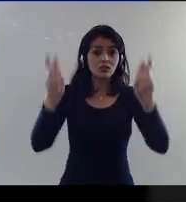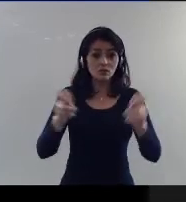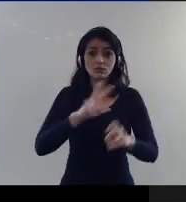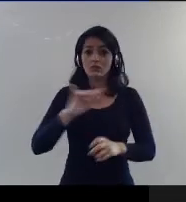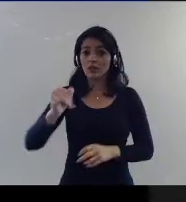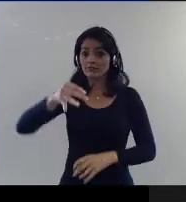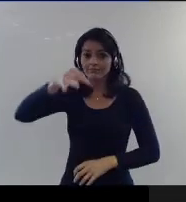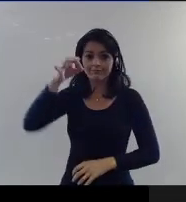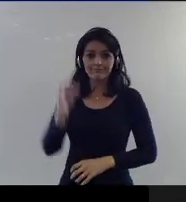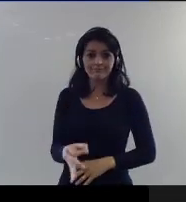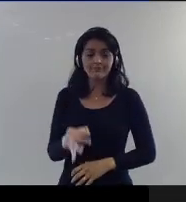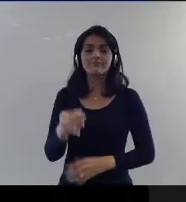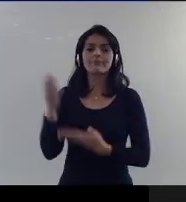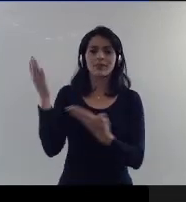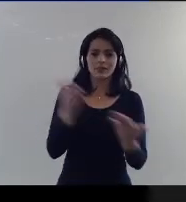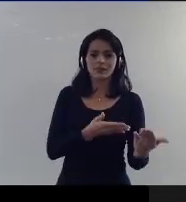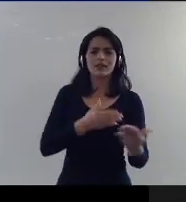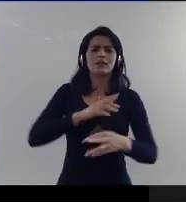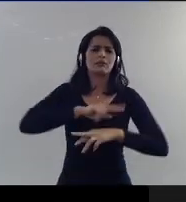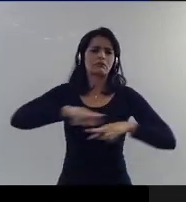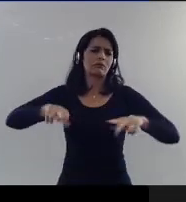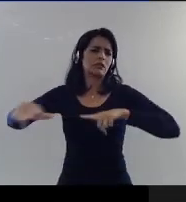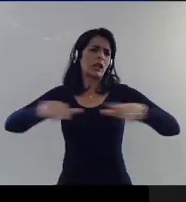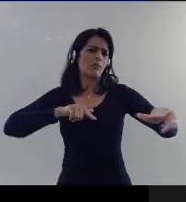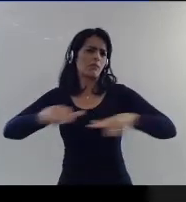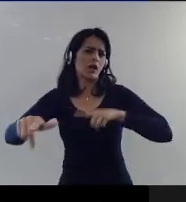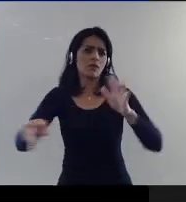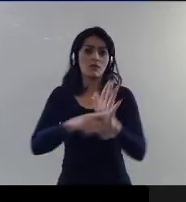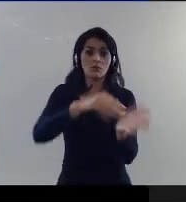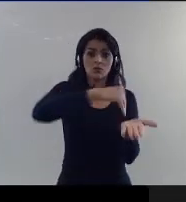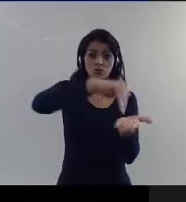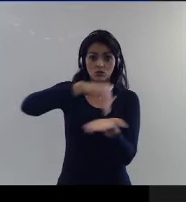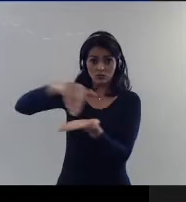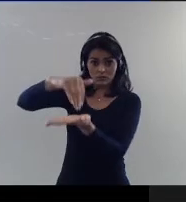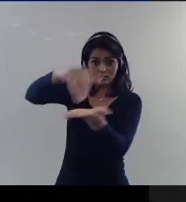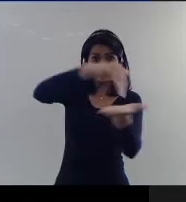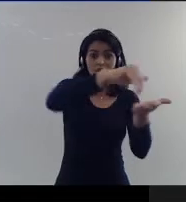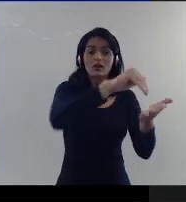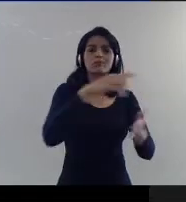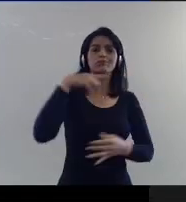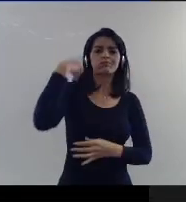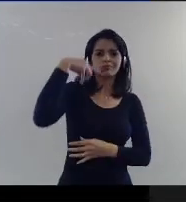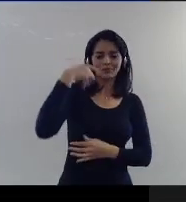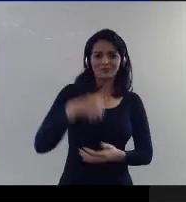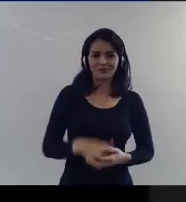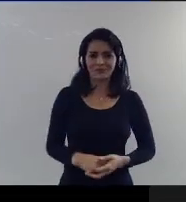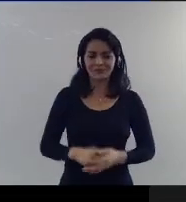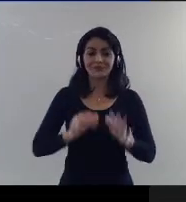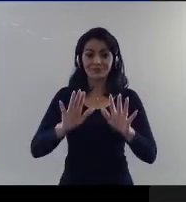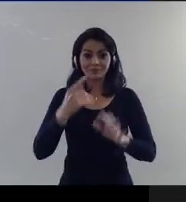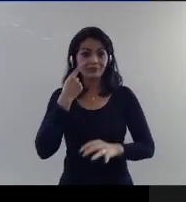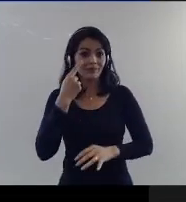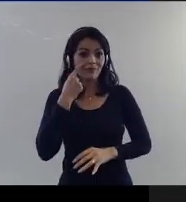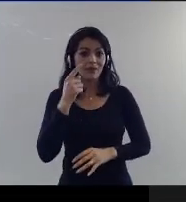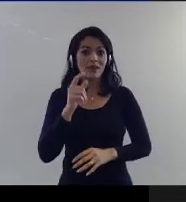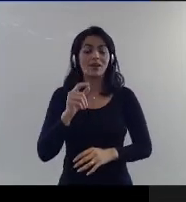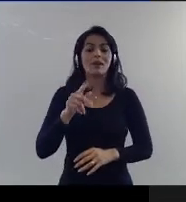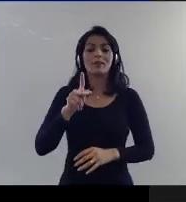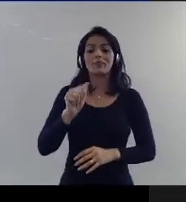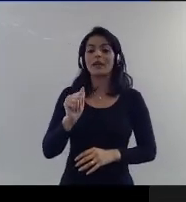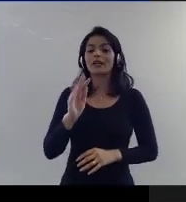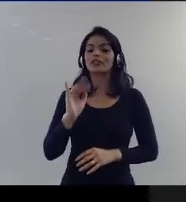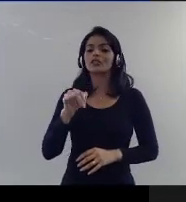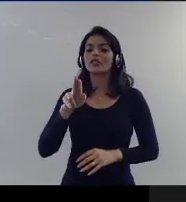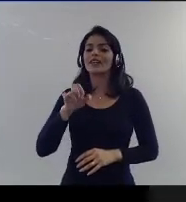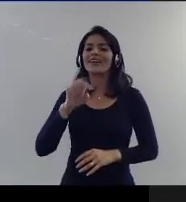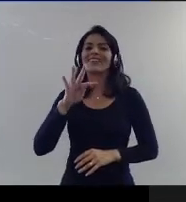vai certamente trazer muita demanda e muito trabalho para os escritórios de advocacia, né? Então, a gente vê os patinetes aí, se eles podem